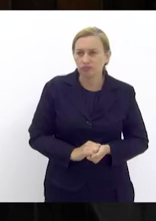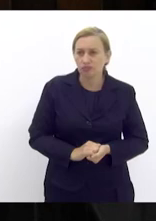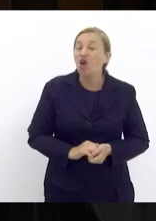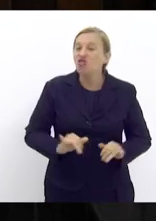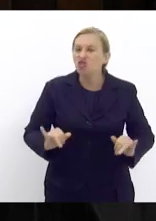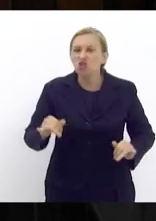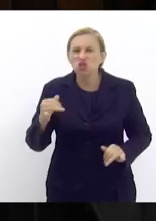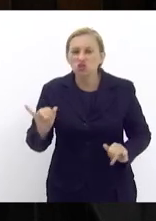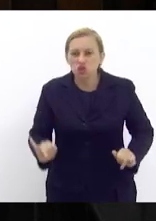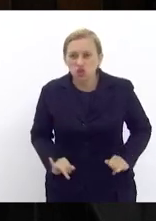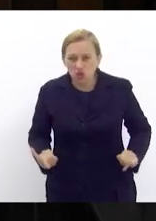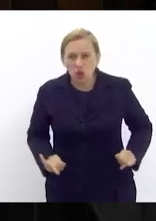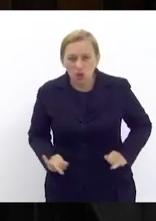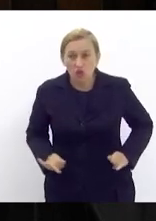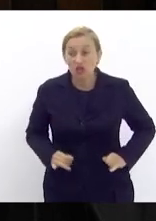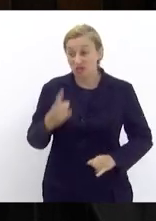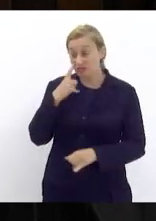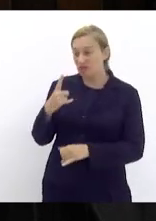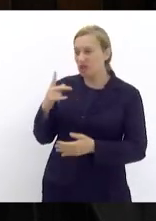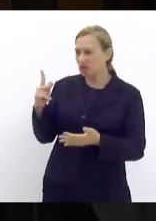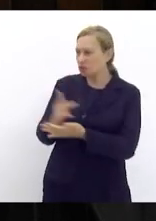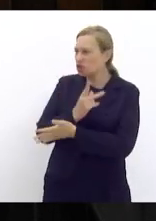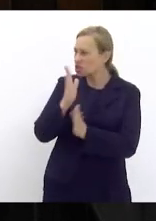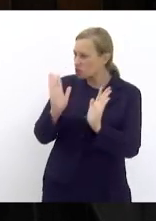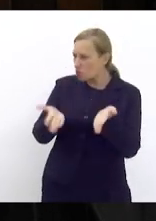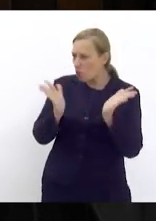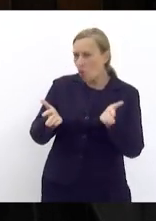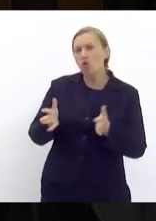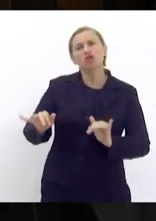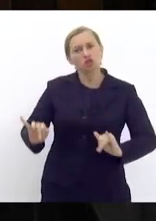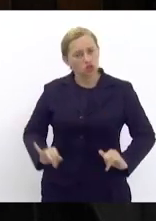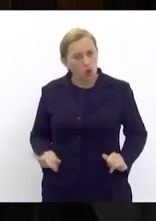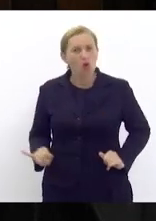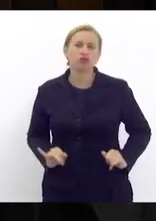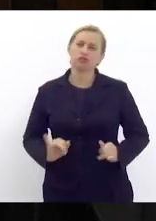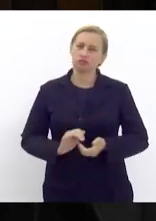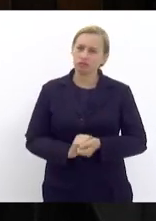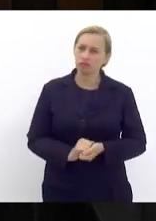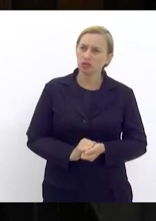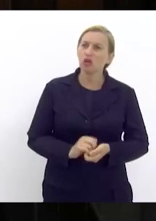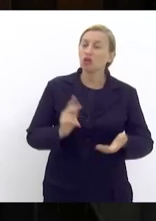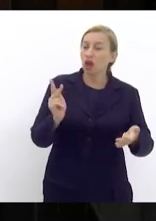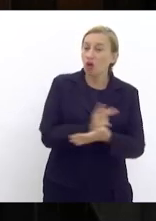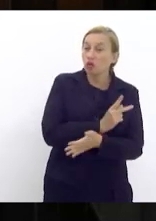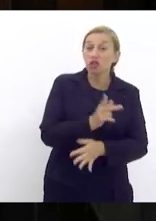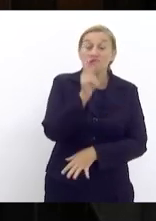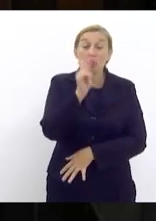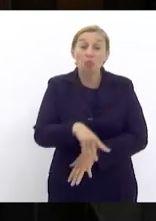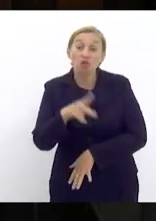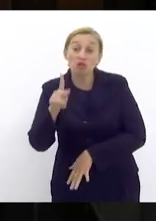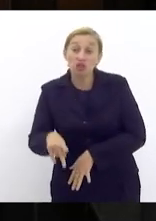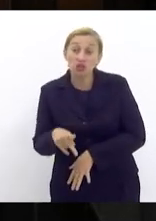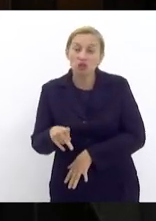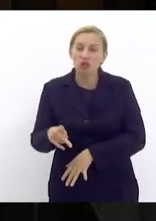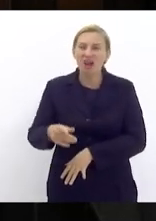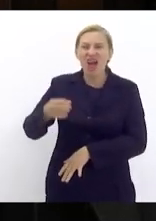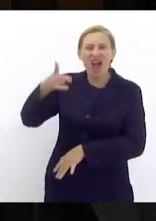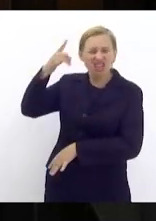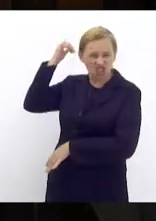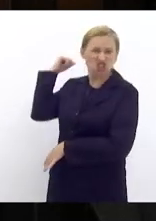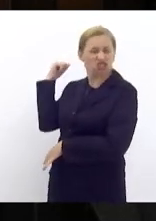Dói no coração de ver o que está acontecendo hoje. Dói no coração de ver o que aconteceu com a professora há dias